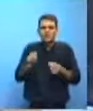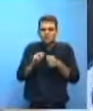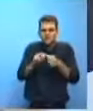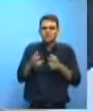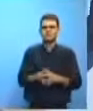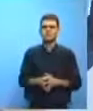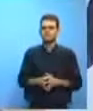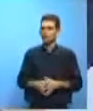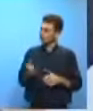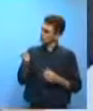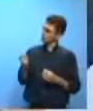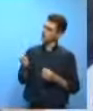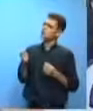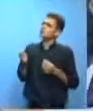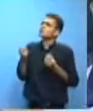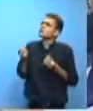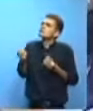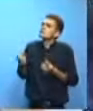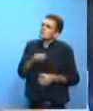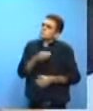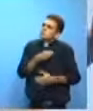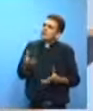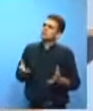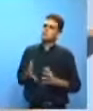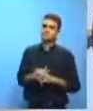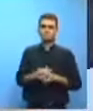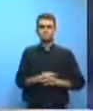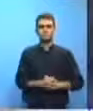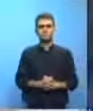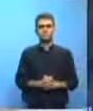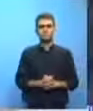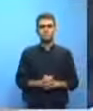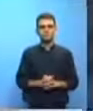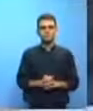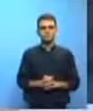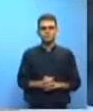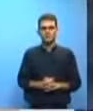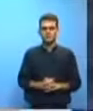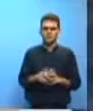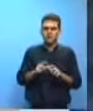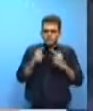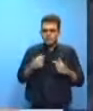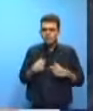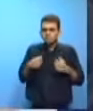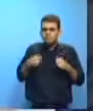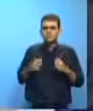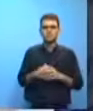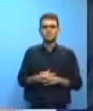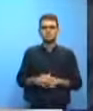que pecado é esse? Filho, eu não sei se eu posso falar, é um pecado. Pelo amor de Deus, o senhor vai me deixar mais nervoso?